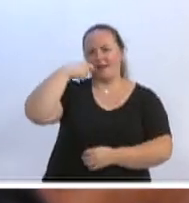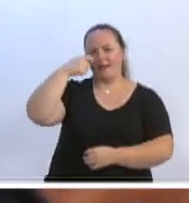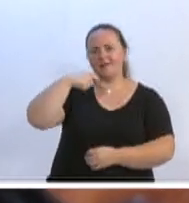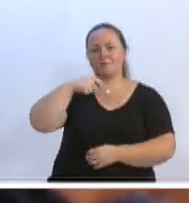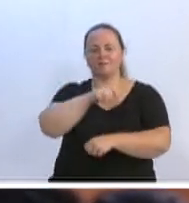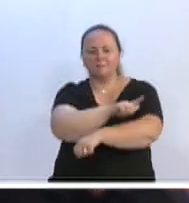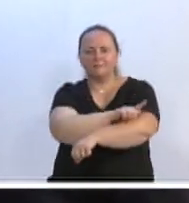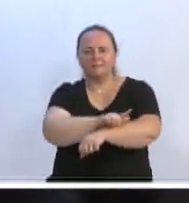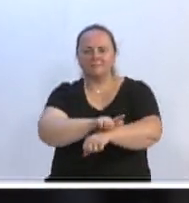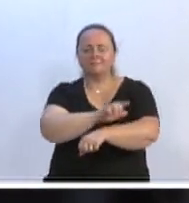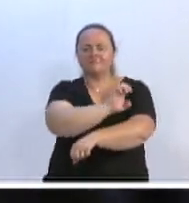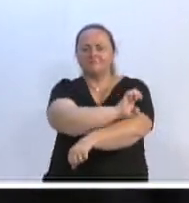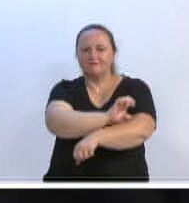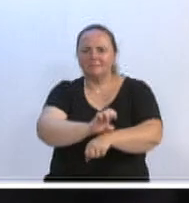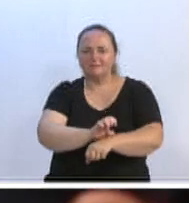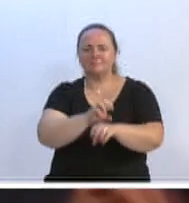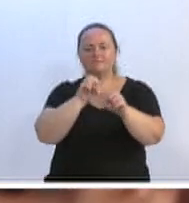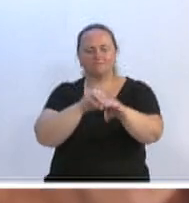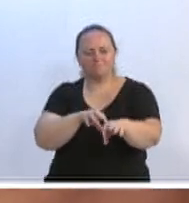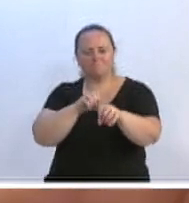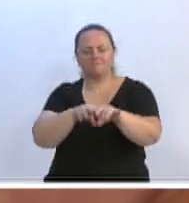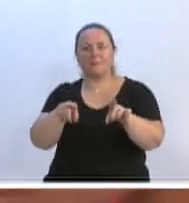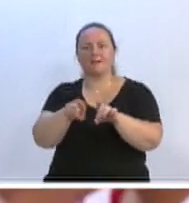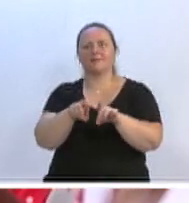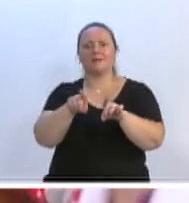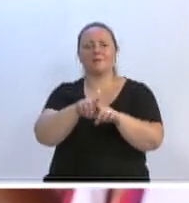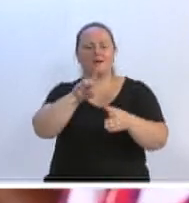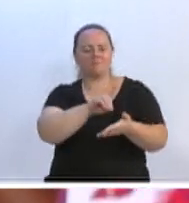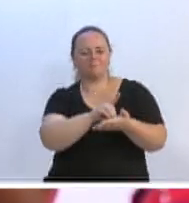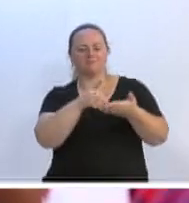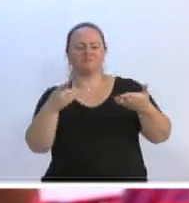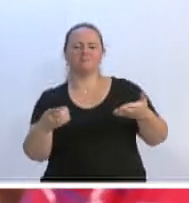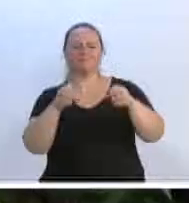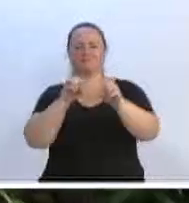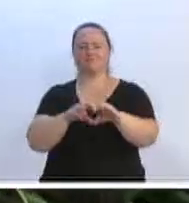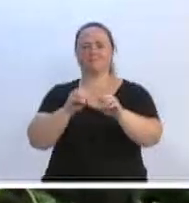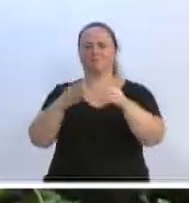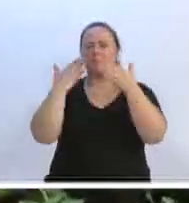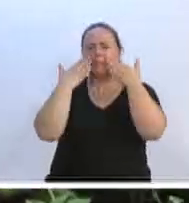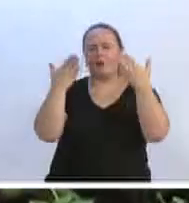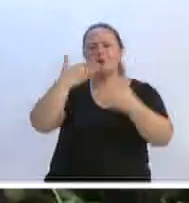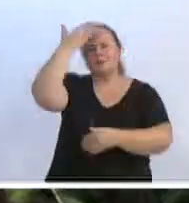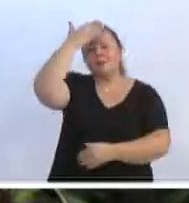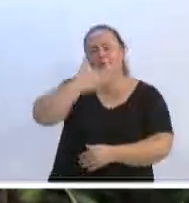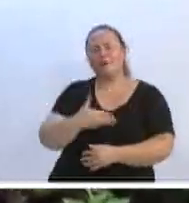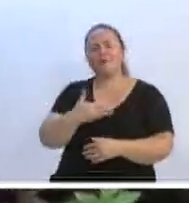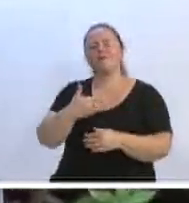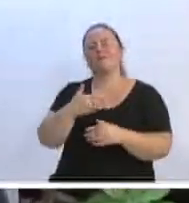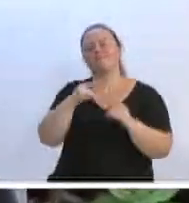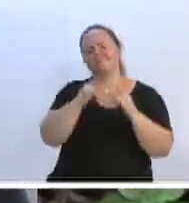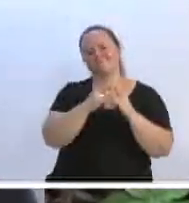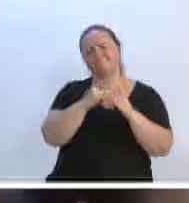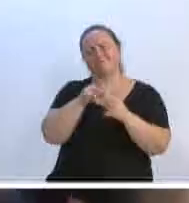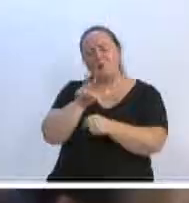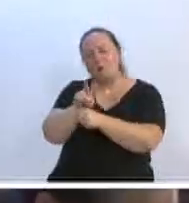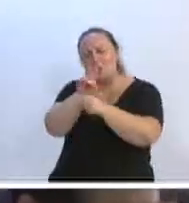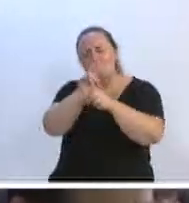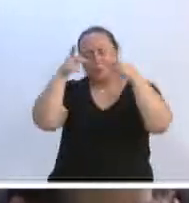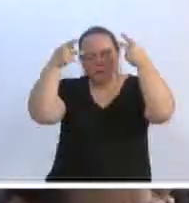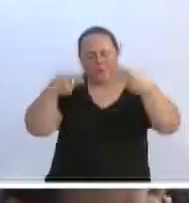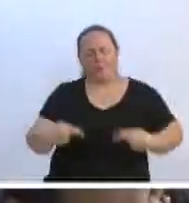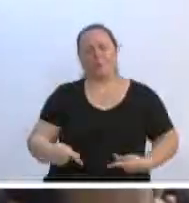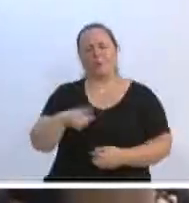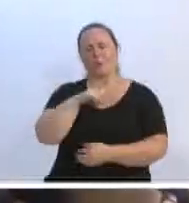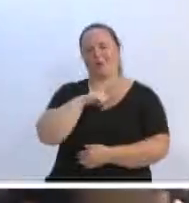socioeducativa e, sobretudo, espiritual, demonstram todo o cuidado da instituição com o ser humano. A Igreja Cristã